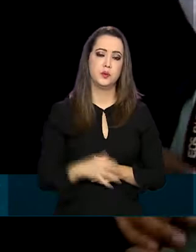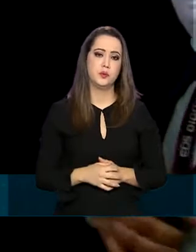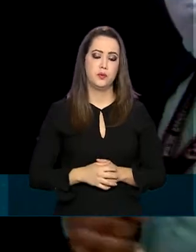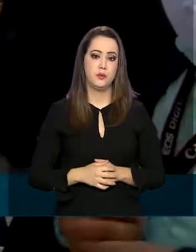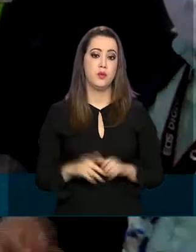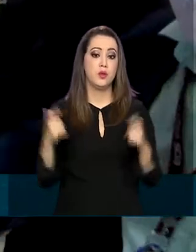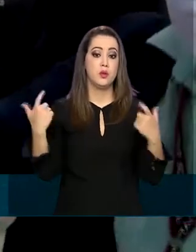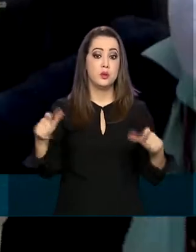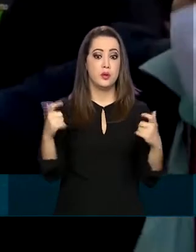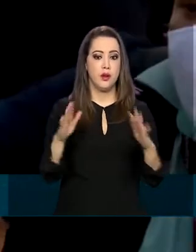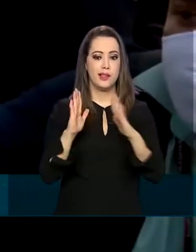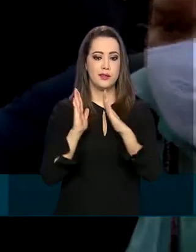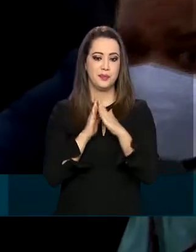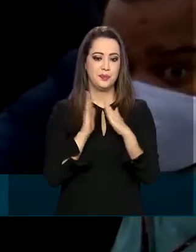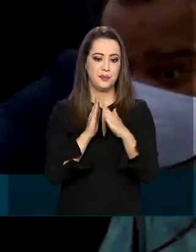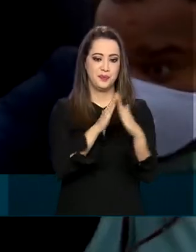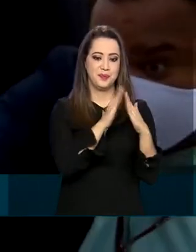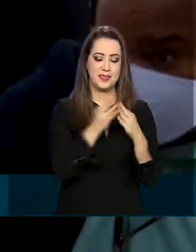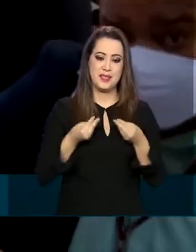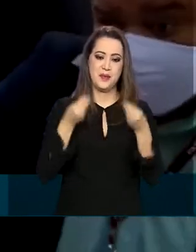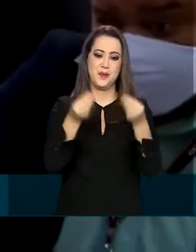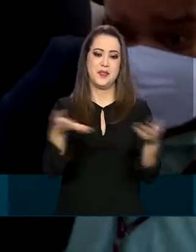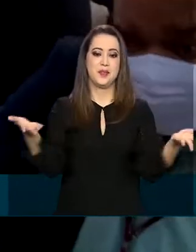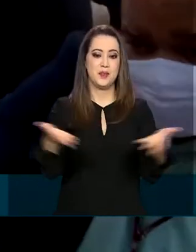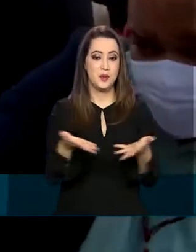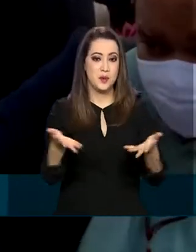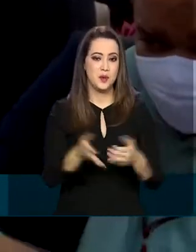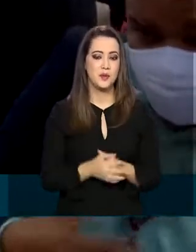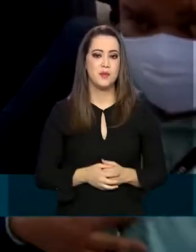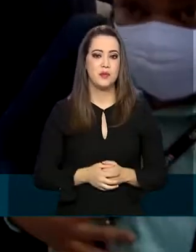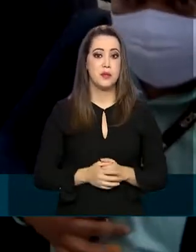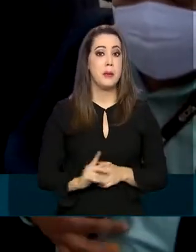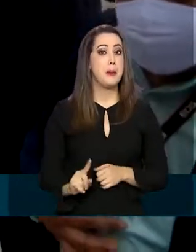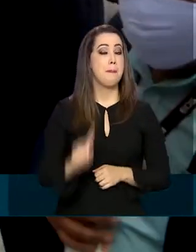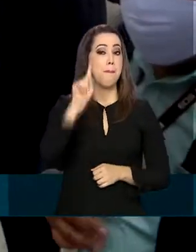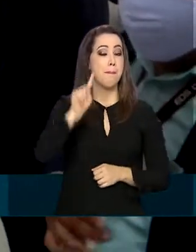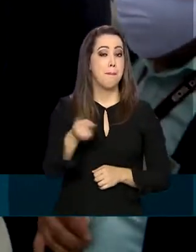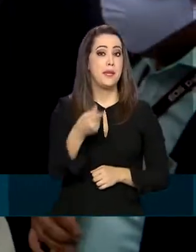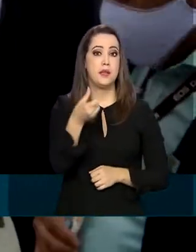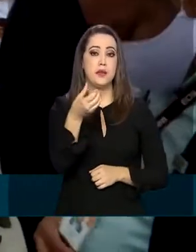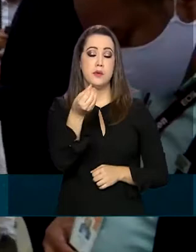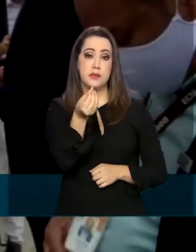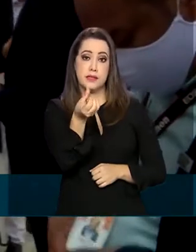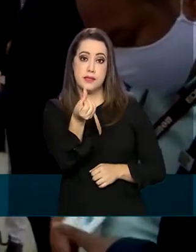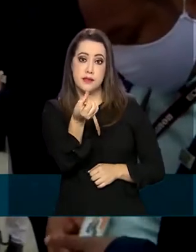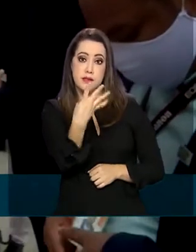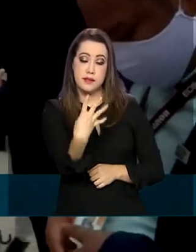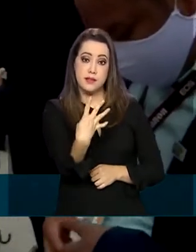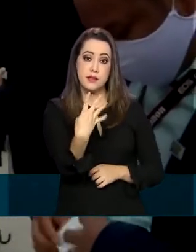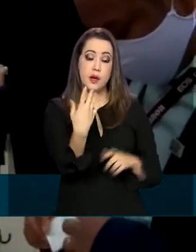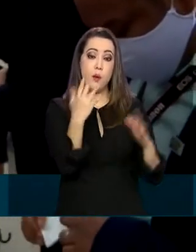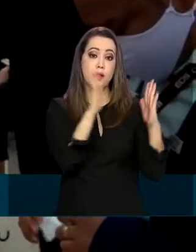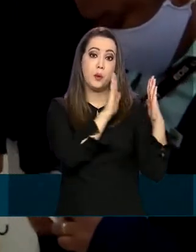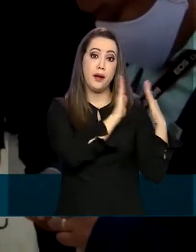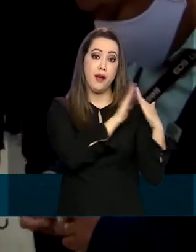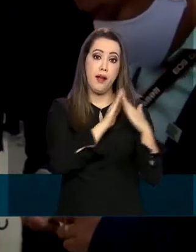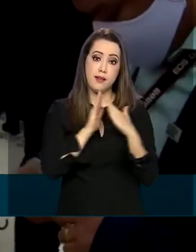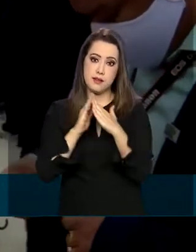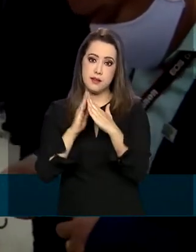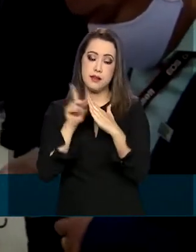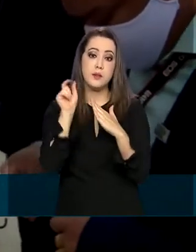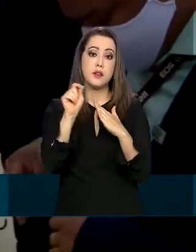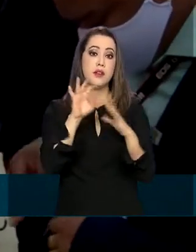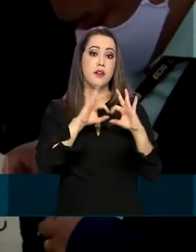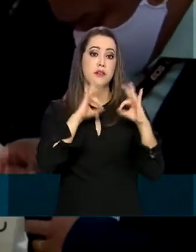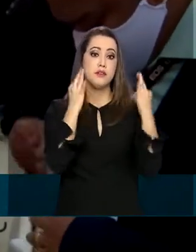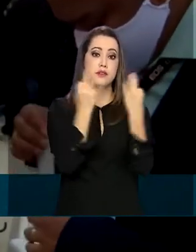das unidades habitacionais que estão sendo entregues. São 1.164 moradias para famílias de baixa renda. É, acho que vou